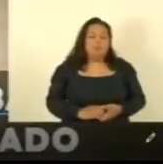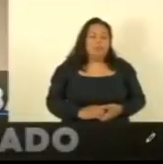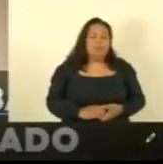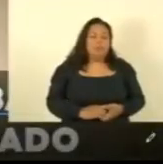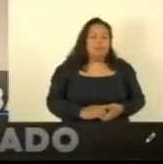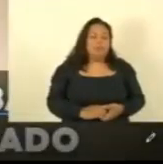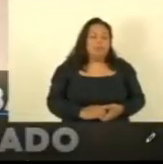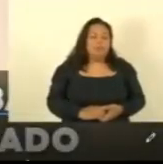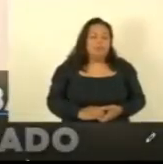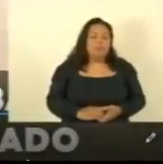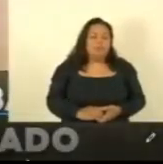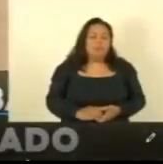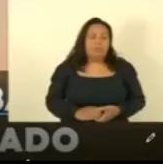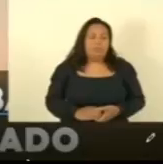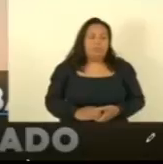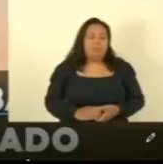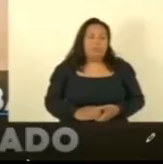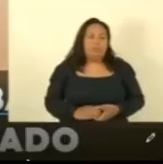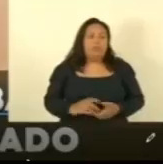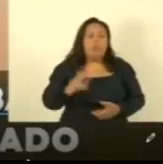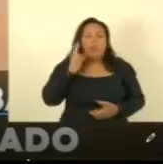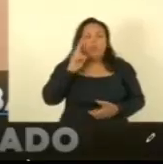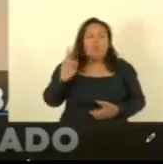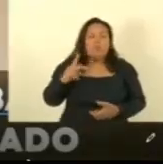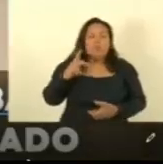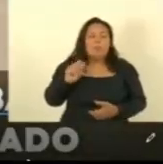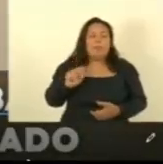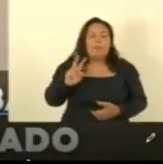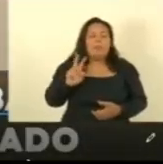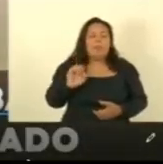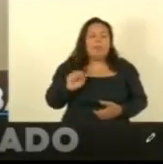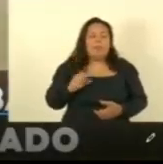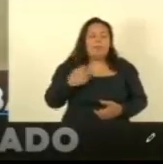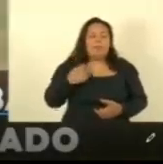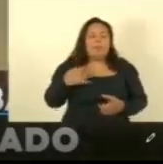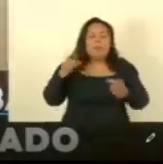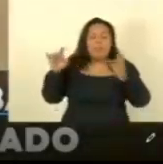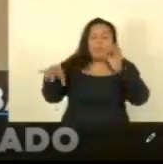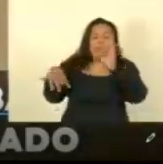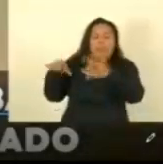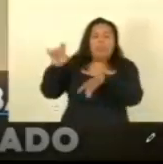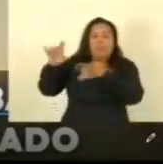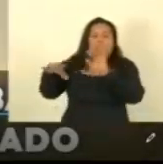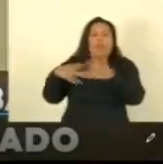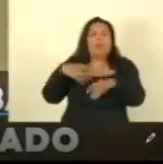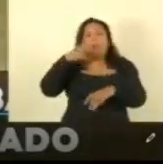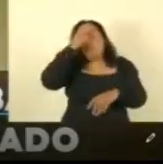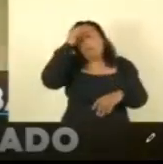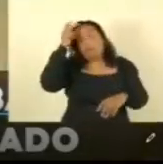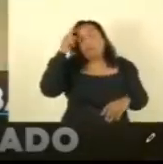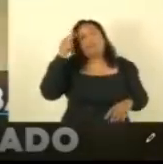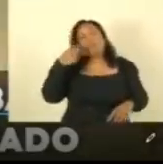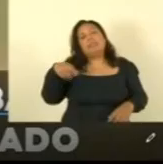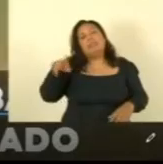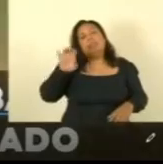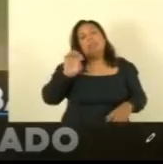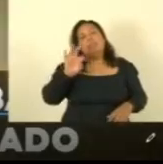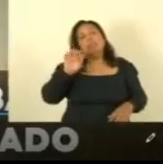Olha onde estão os pavés, ó. Tudo largado, abandonado, ó. Pelo prefeito de Santa